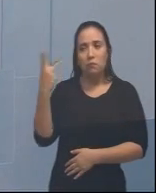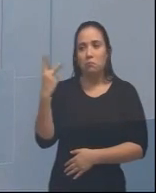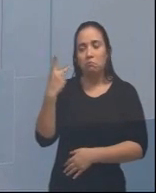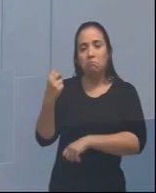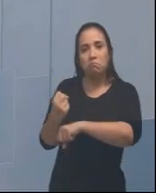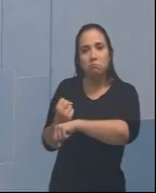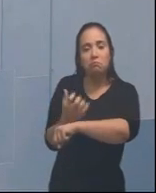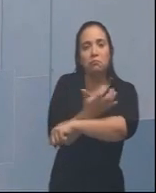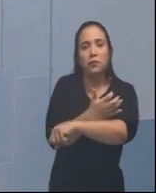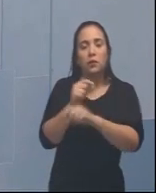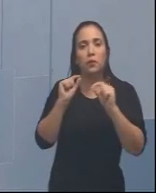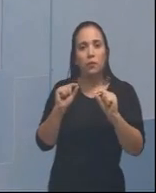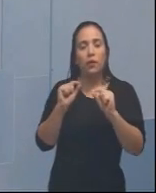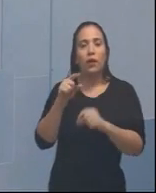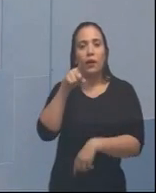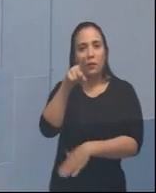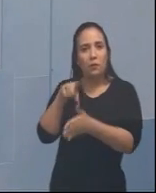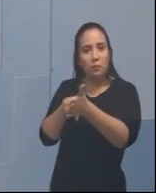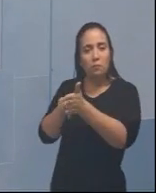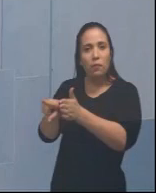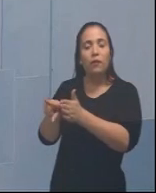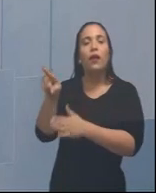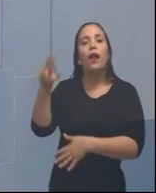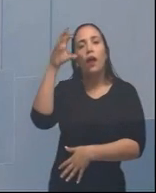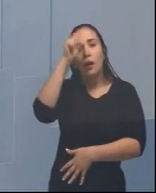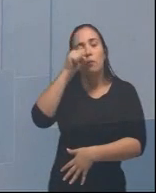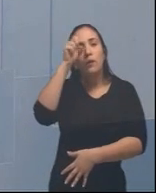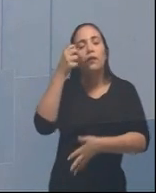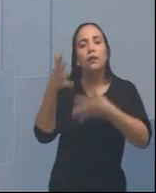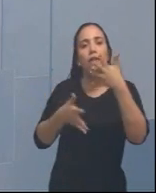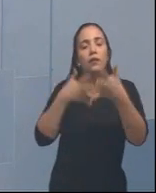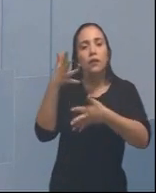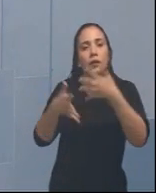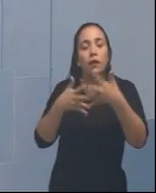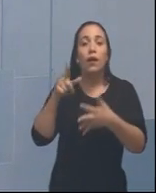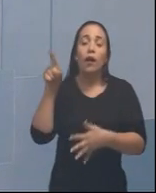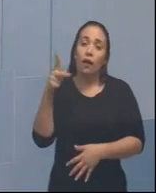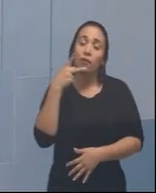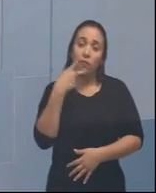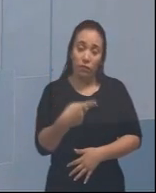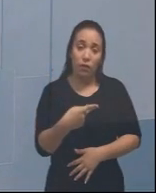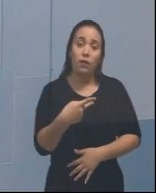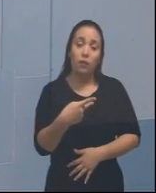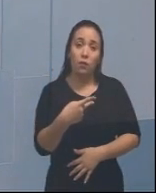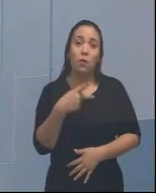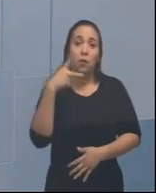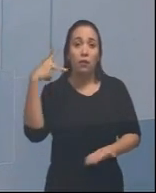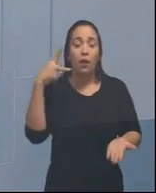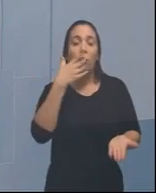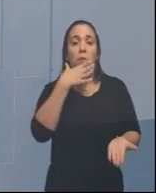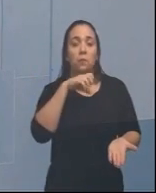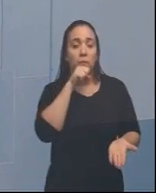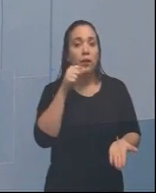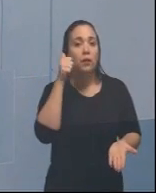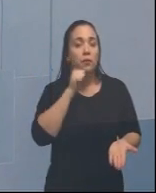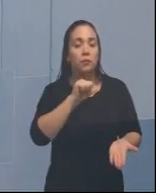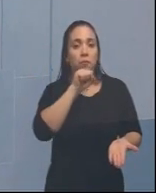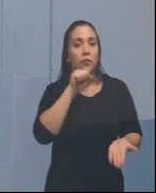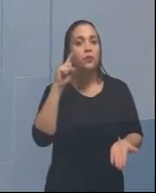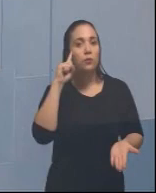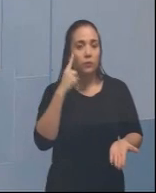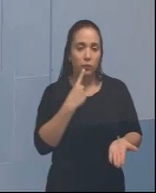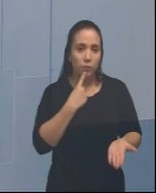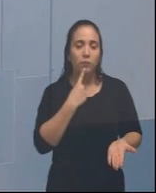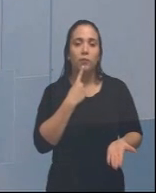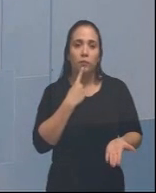né? Quando você fez a pergunta, onde foi que ela aprendeu, né? Ela disse que, na realidade, os pais... Necessidade,